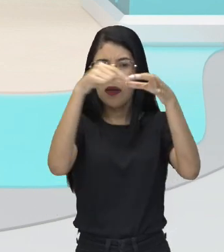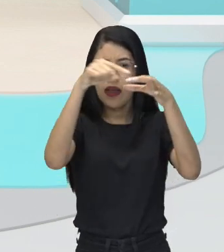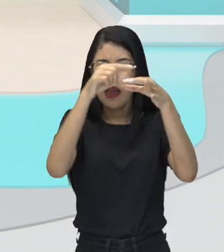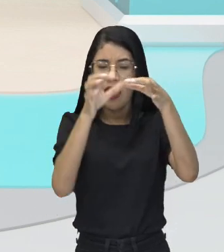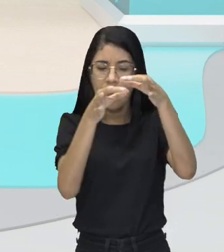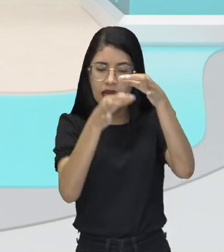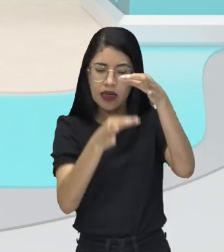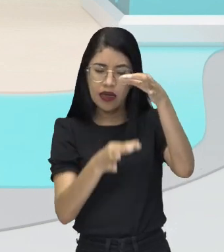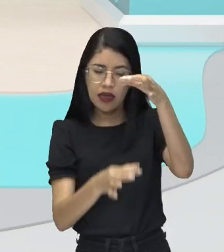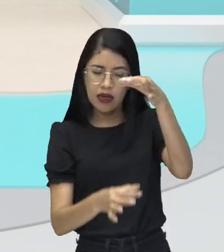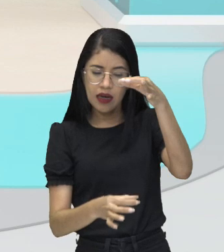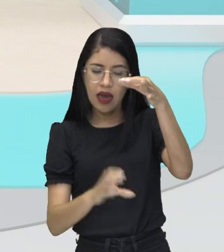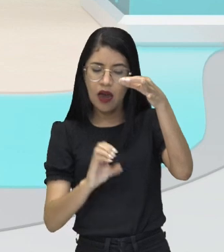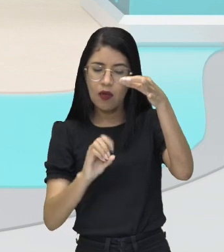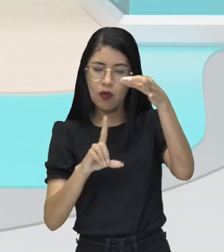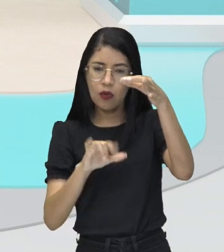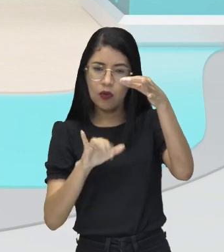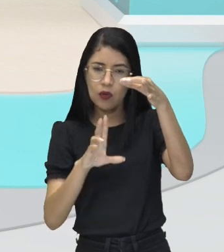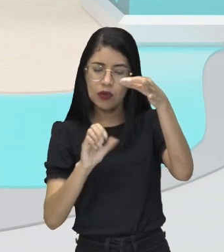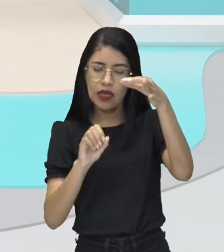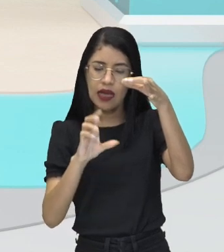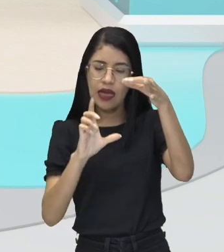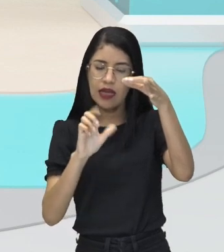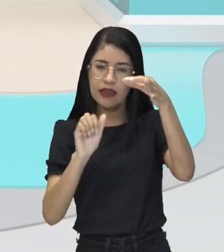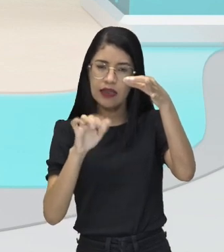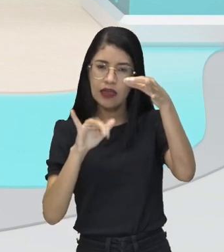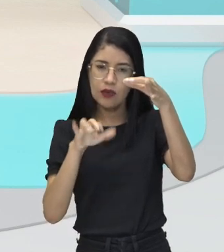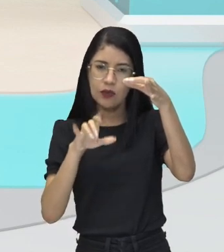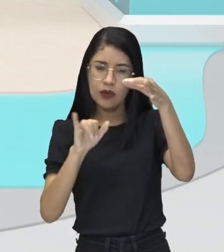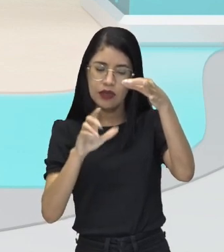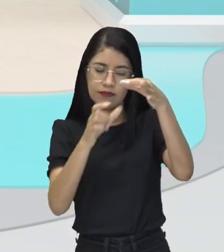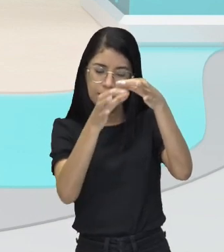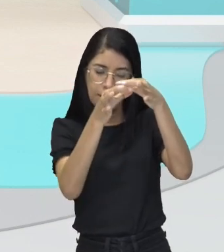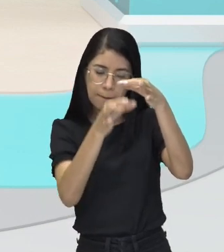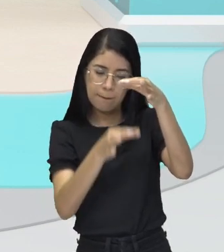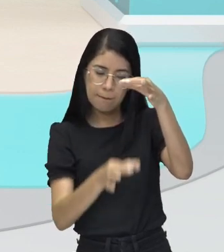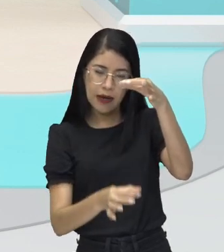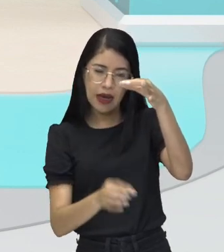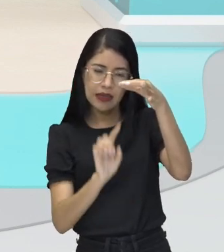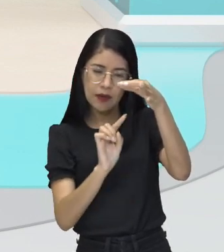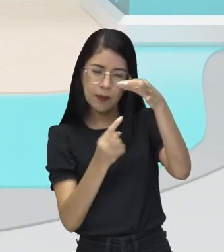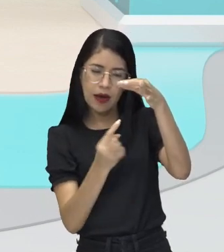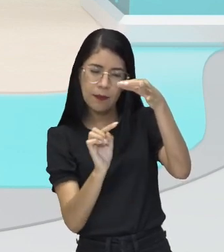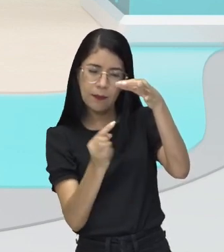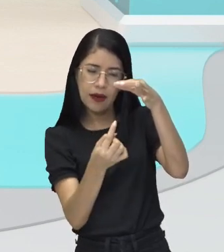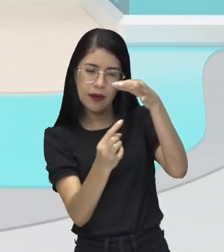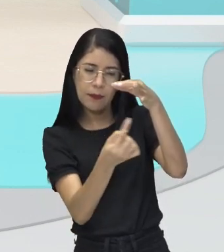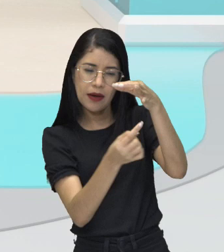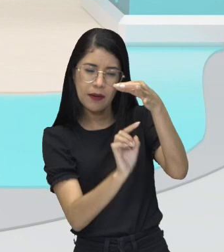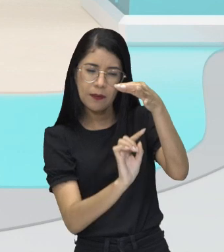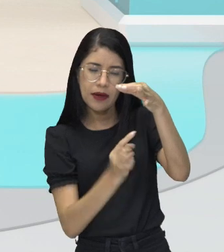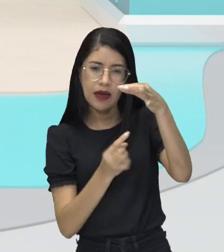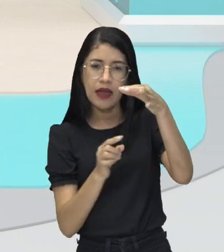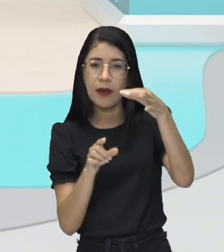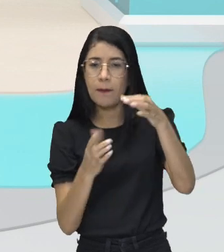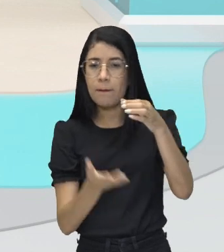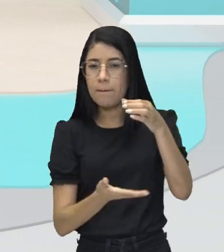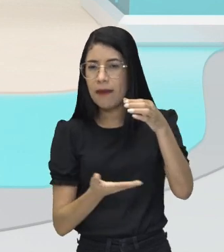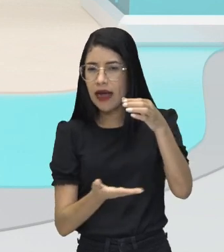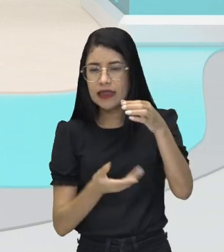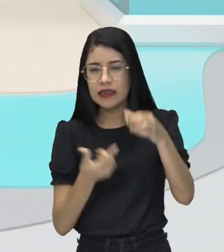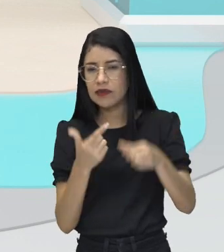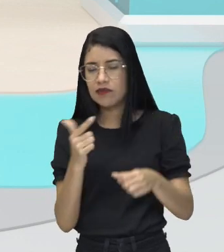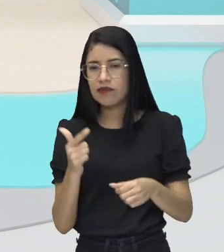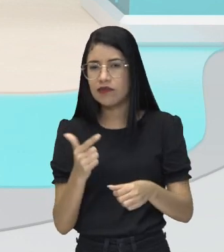a coluna, que eu chamo de canelúrias também, que são esses altos relevos que tem. Ele não vai ter uma base, ela não vai ter